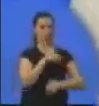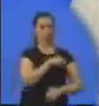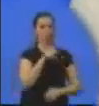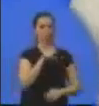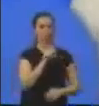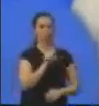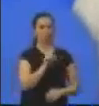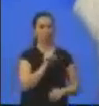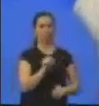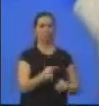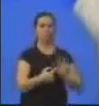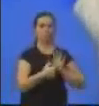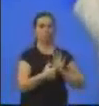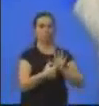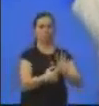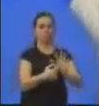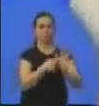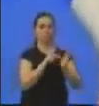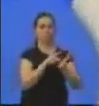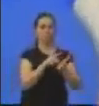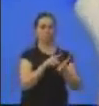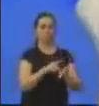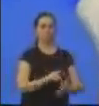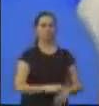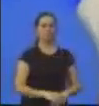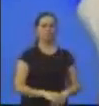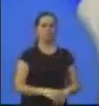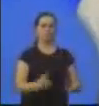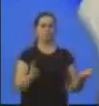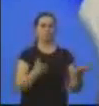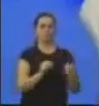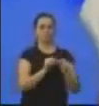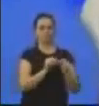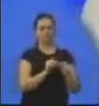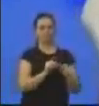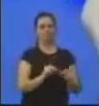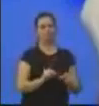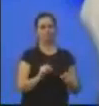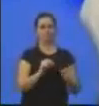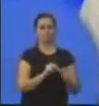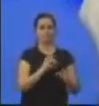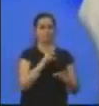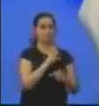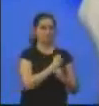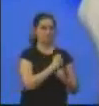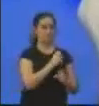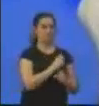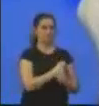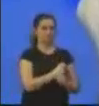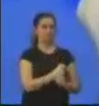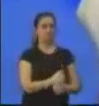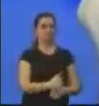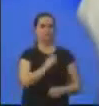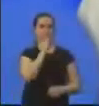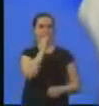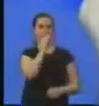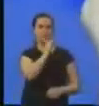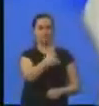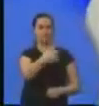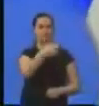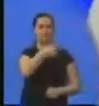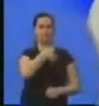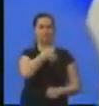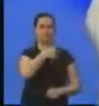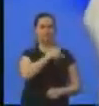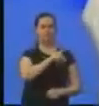em evidência. Mas o que eu vou fazer aqui? Eu vou pegar, existe um resultado que diz que o comportamento